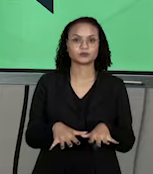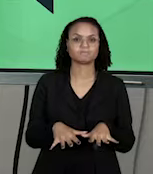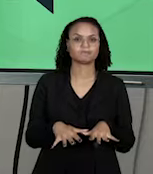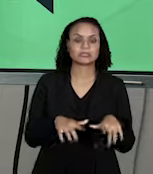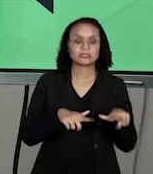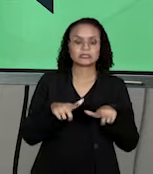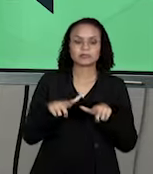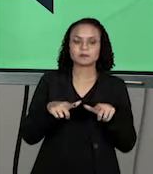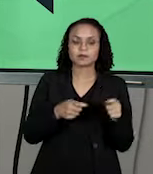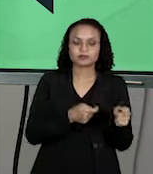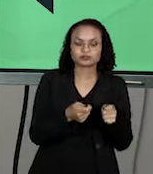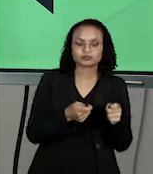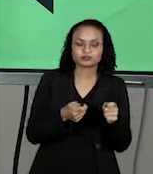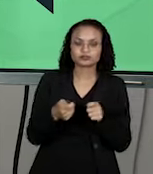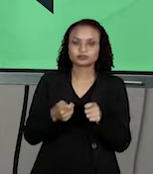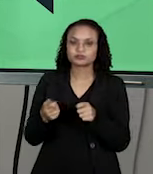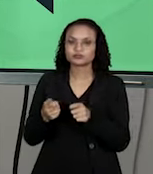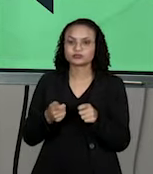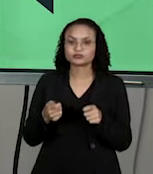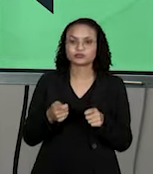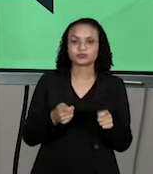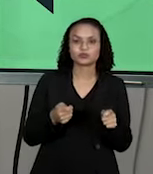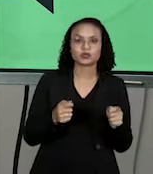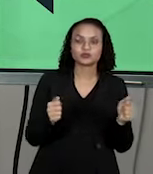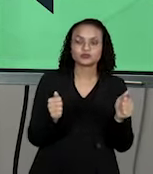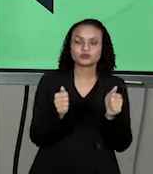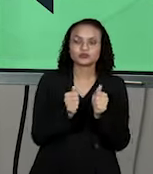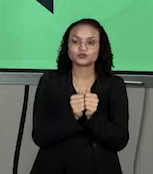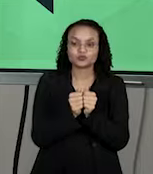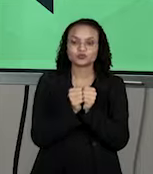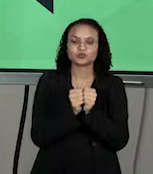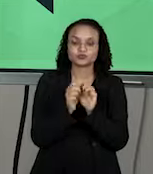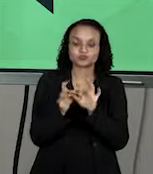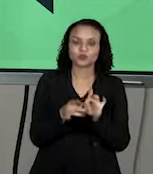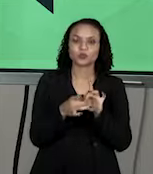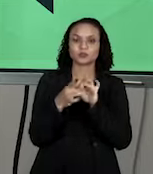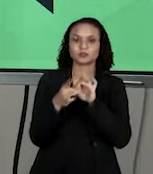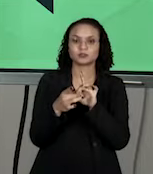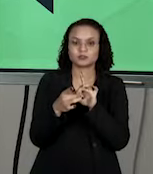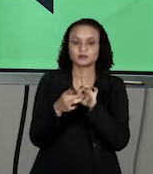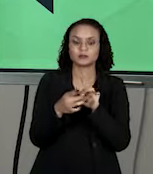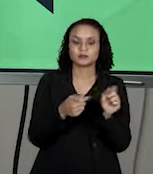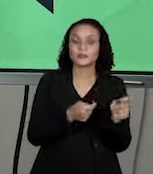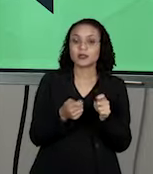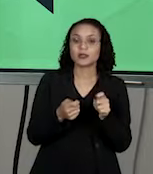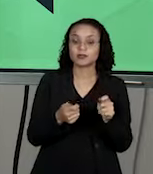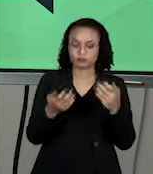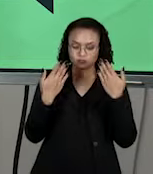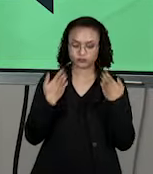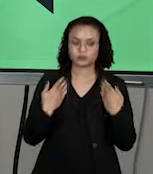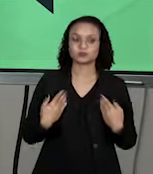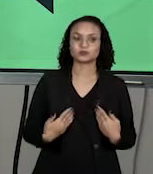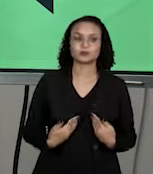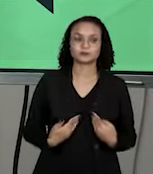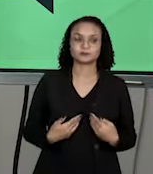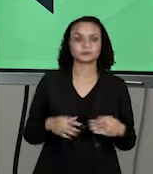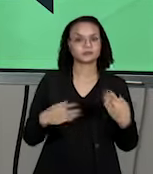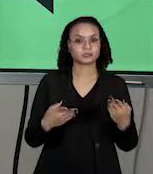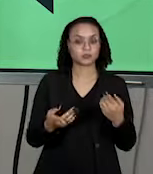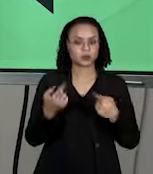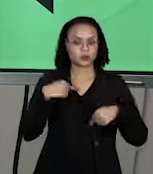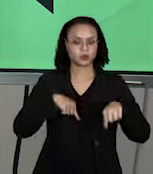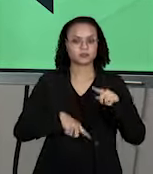para regular todas as ações do nosso corpo. Então, o sistema nervoso, ele coordena o